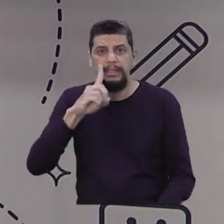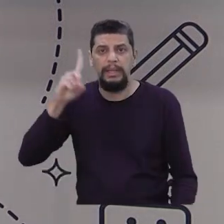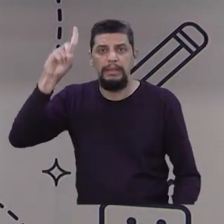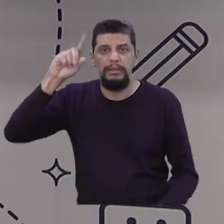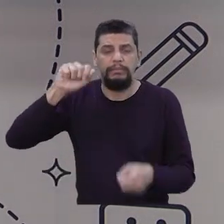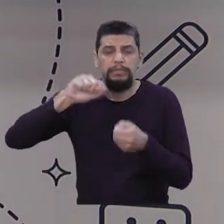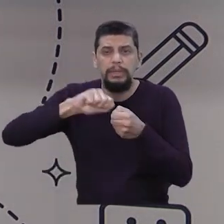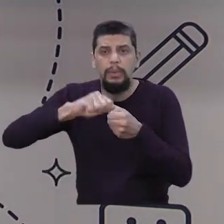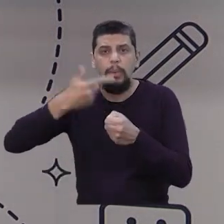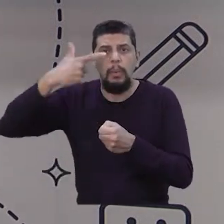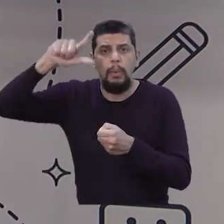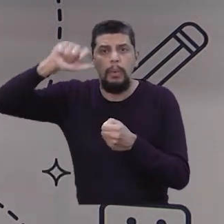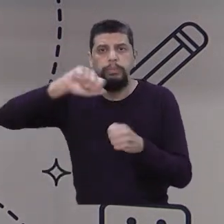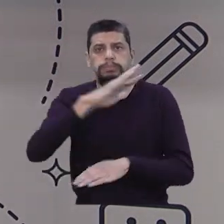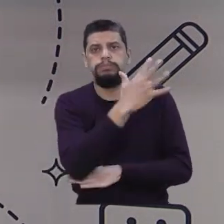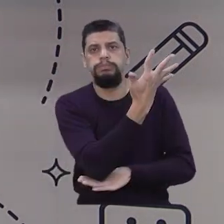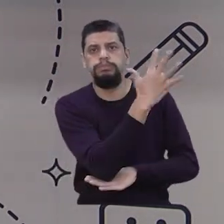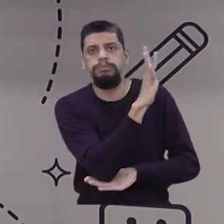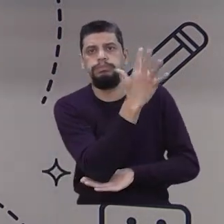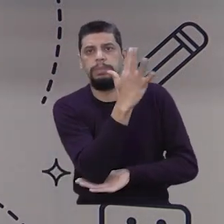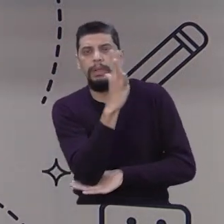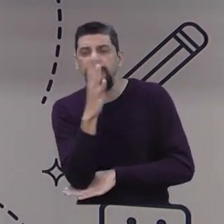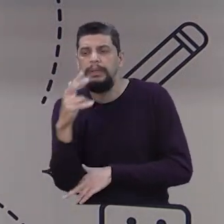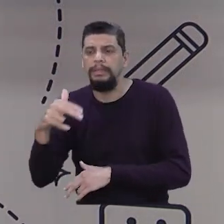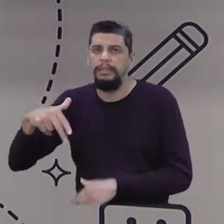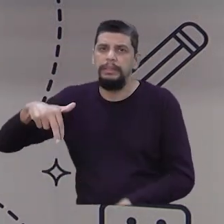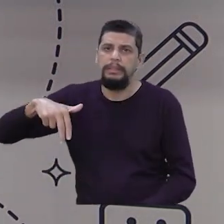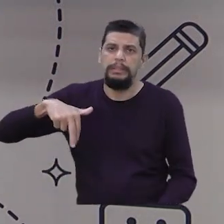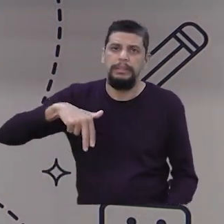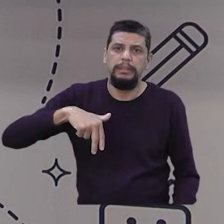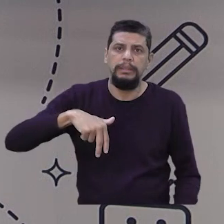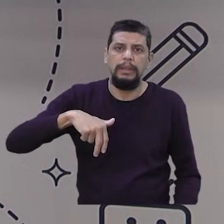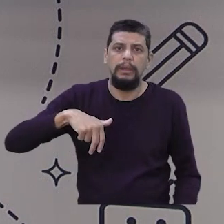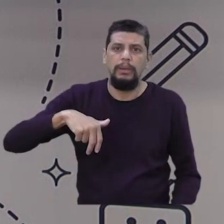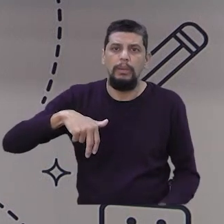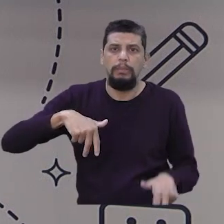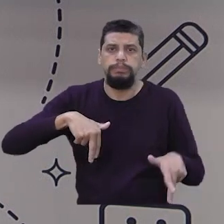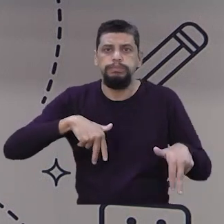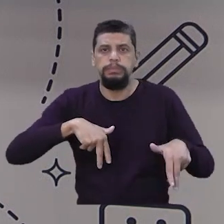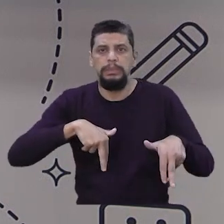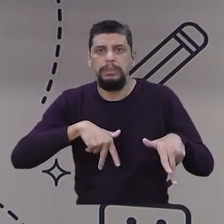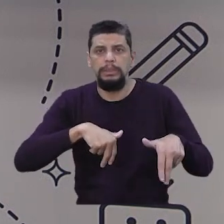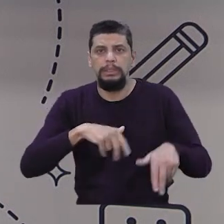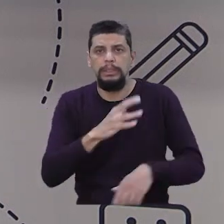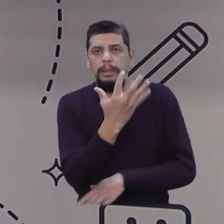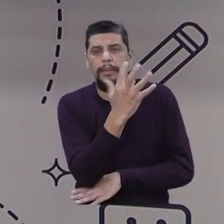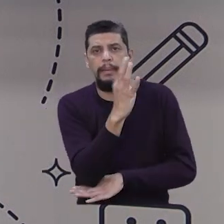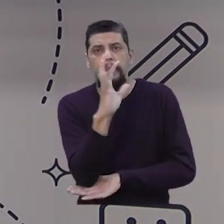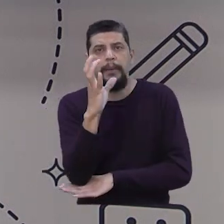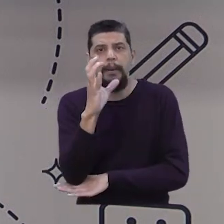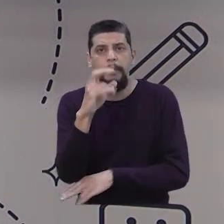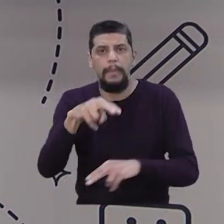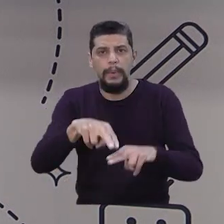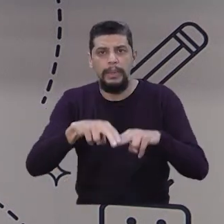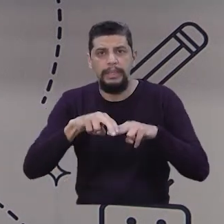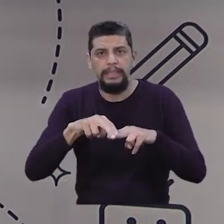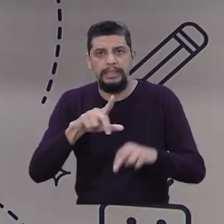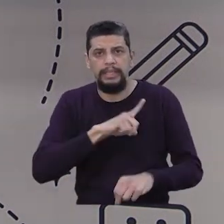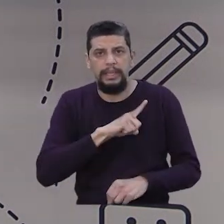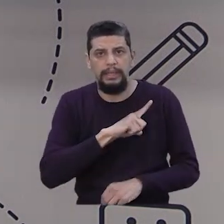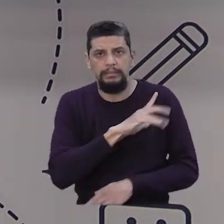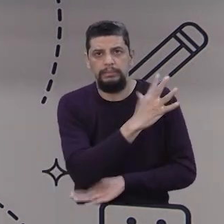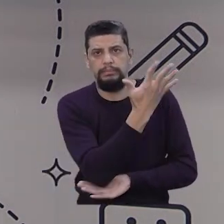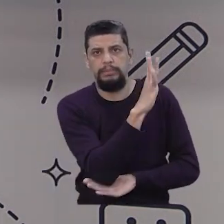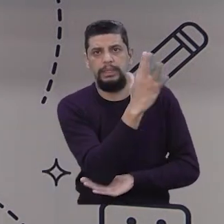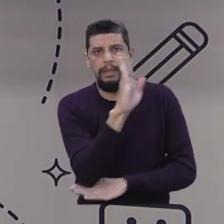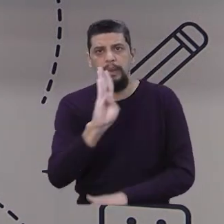na África, porque ele foi caminhando, o baobá foi atrás. E dizem que é por isso que tem tanto baobá